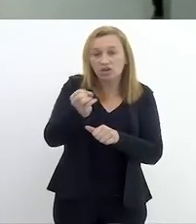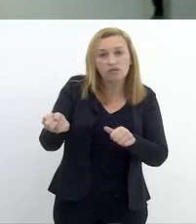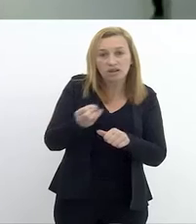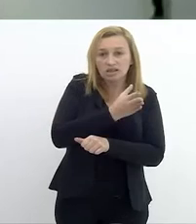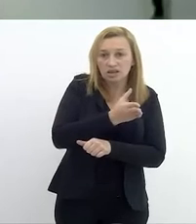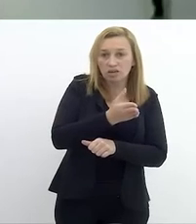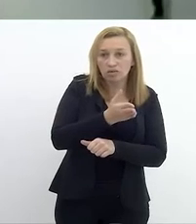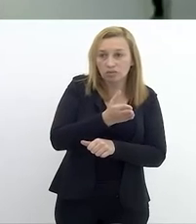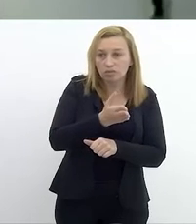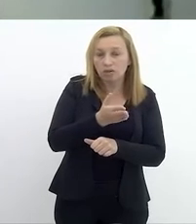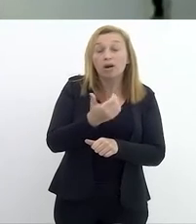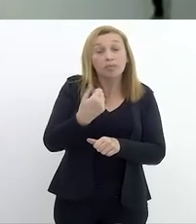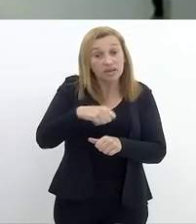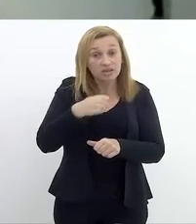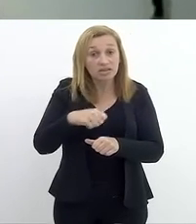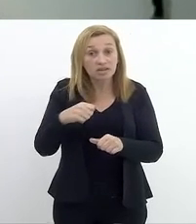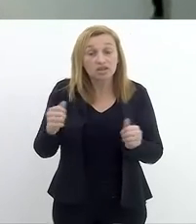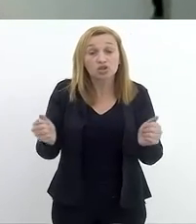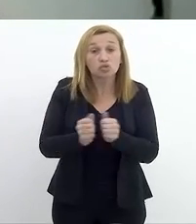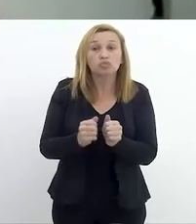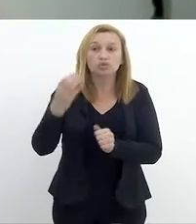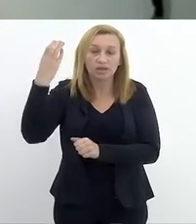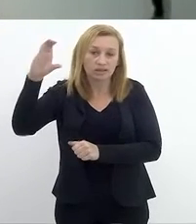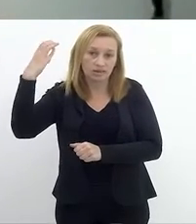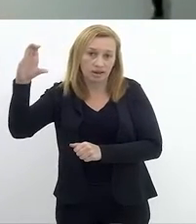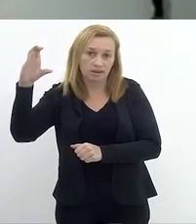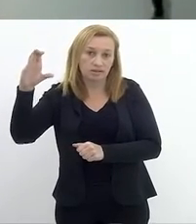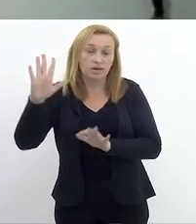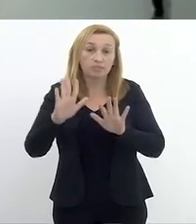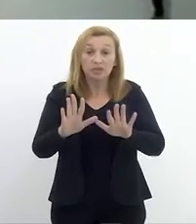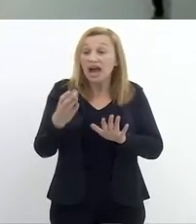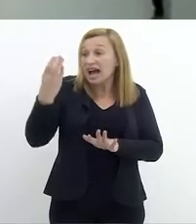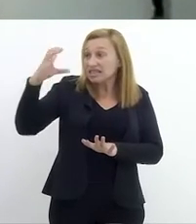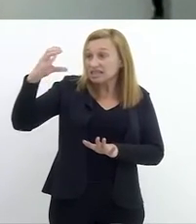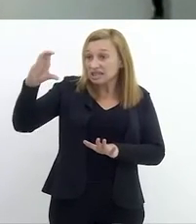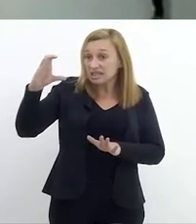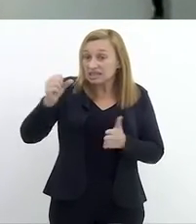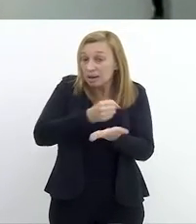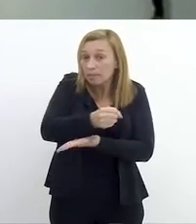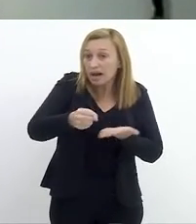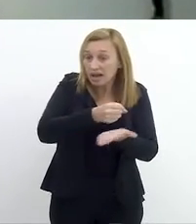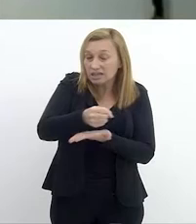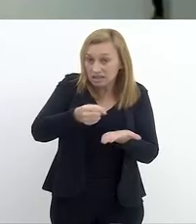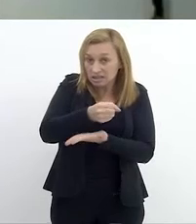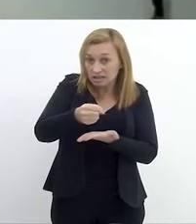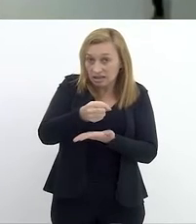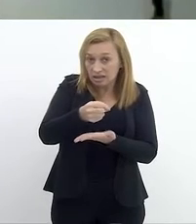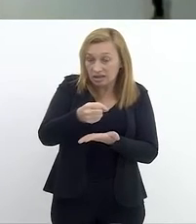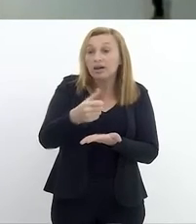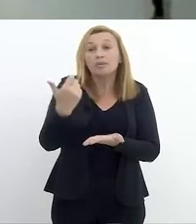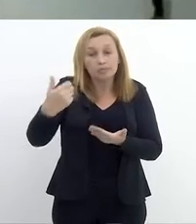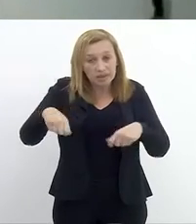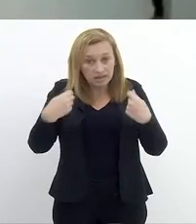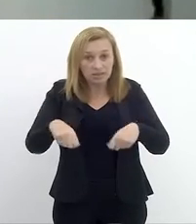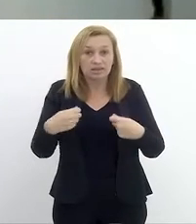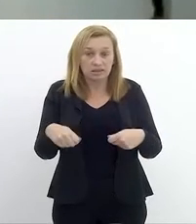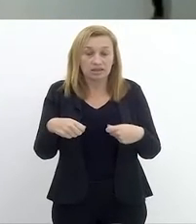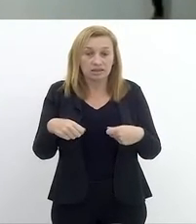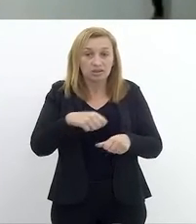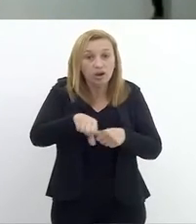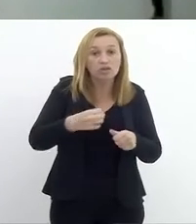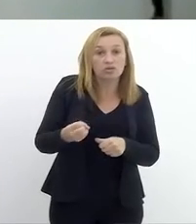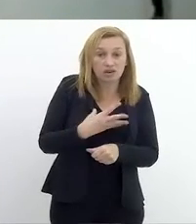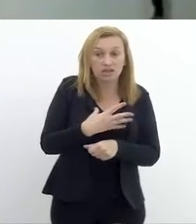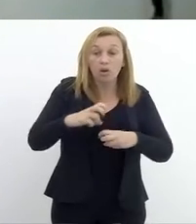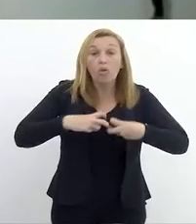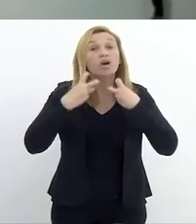A inovação é um produto final no mercado. E a inovação não existe sem a ciência básica, né? A ciência básica até